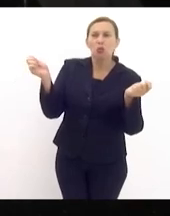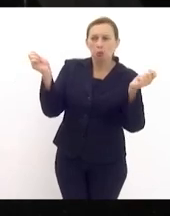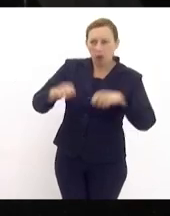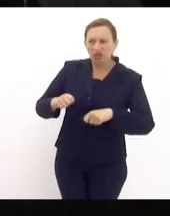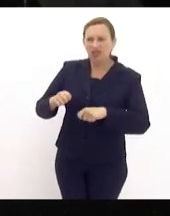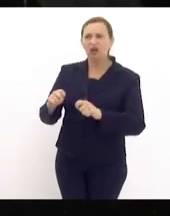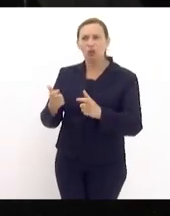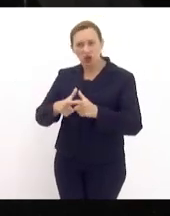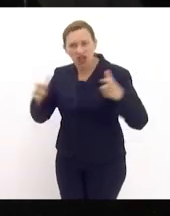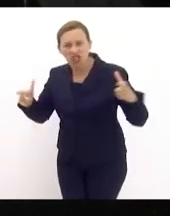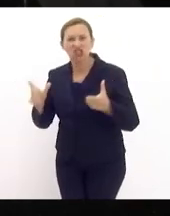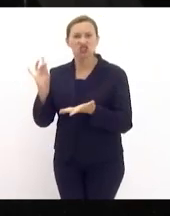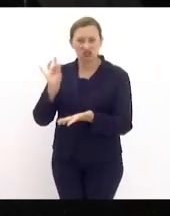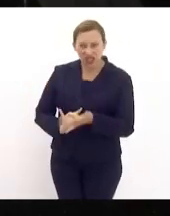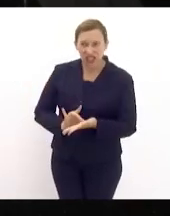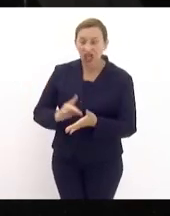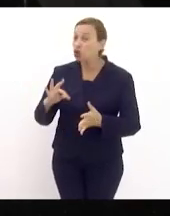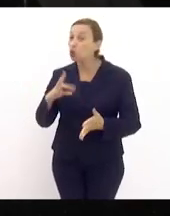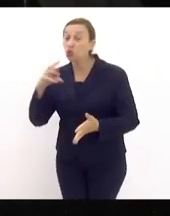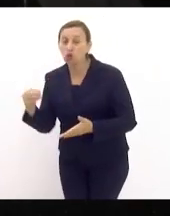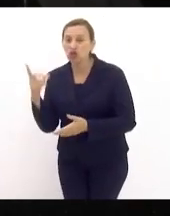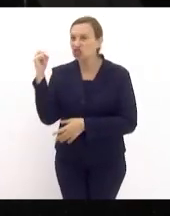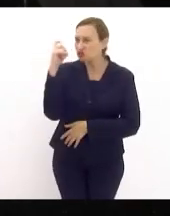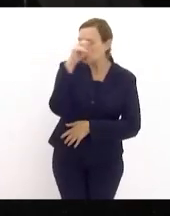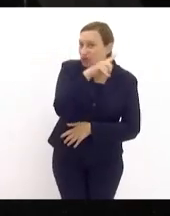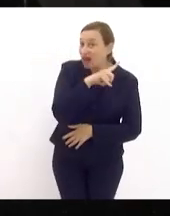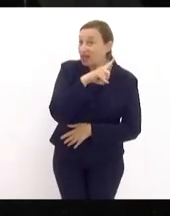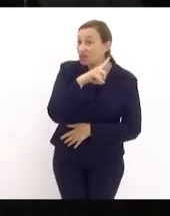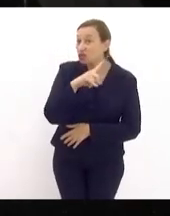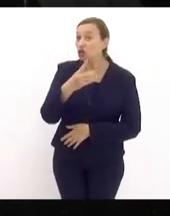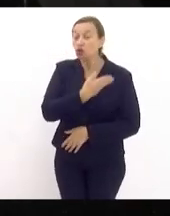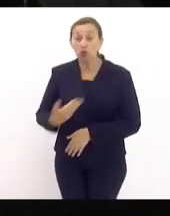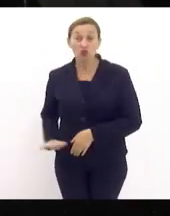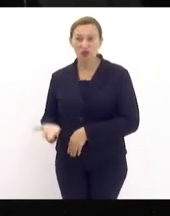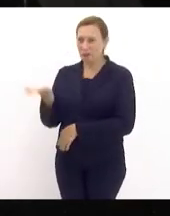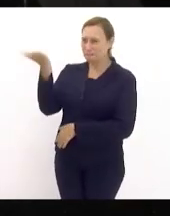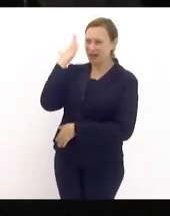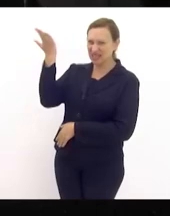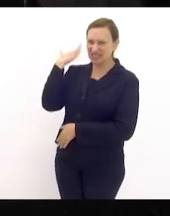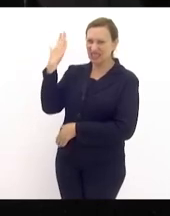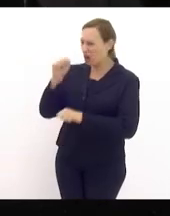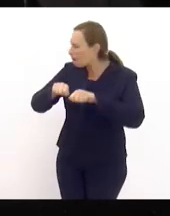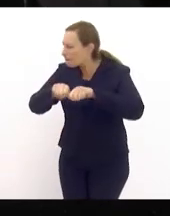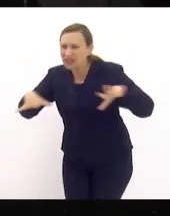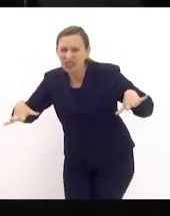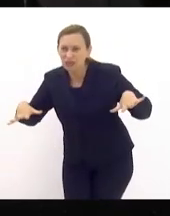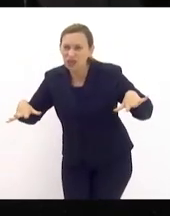potência? Com todas as dificuldades do governo passado, pandemia,